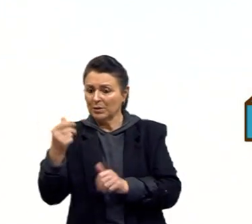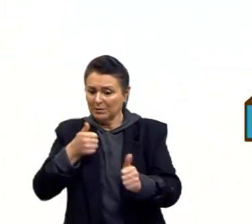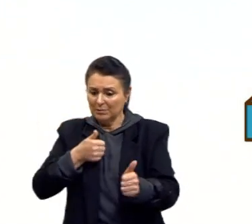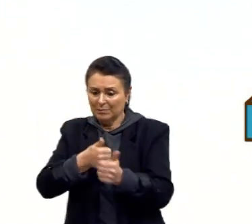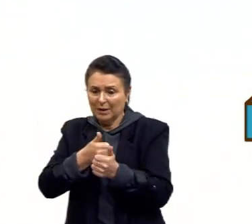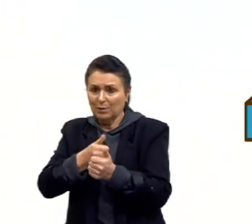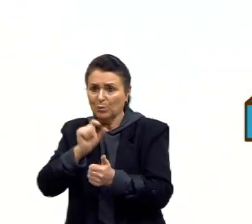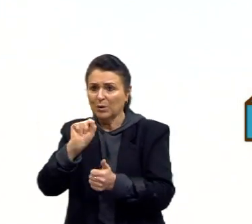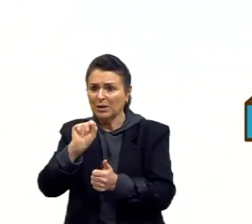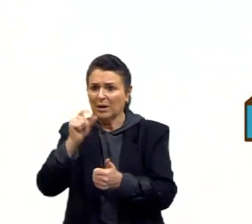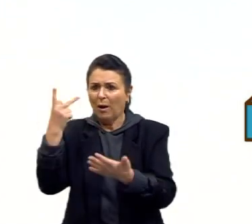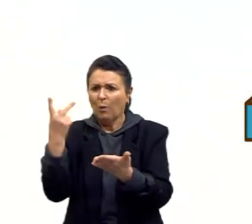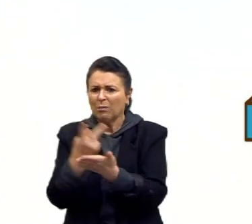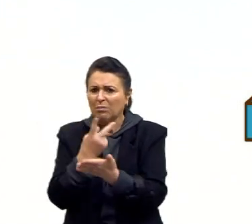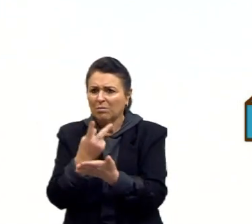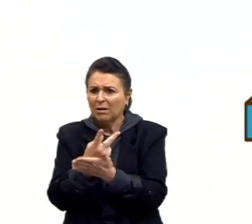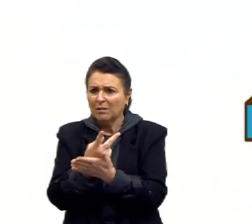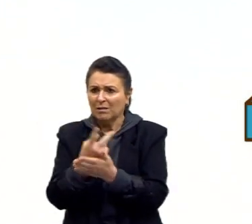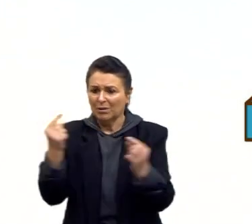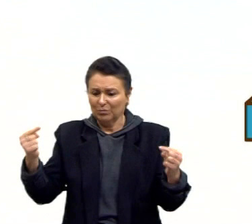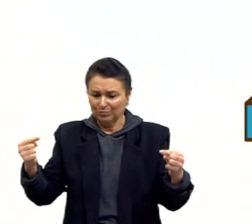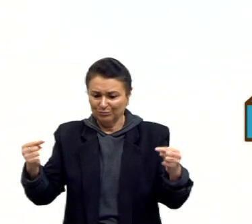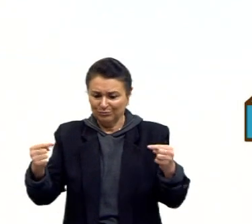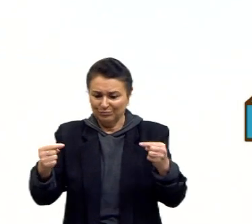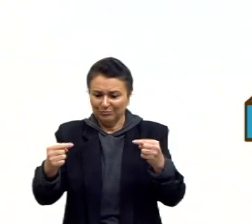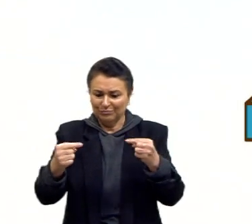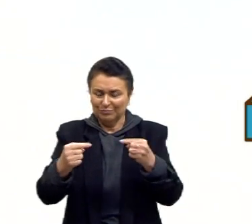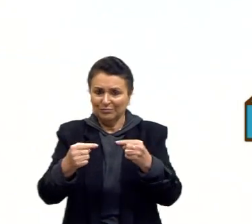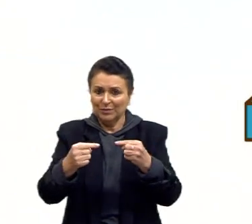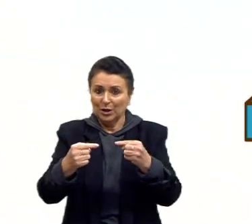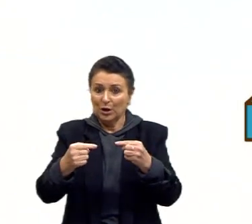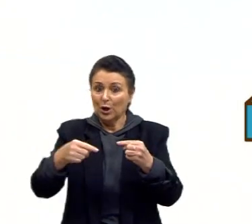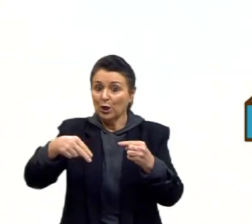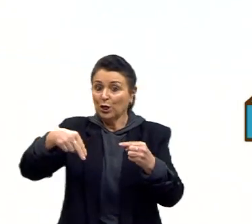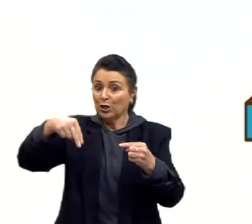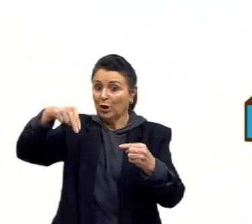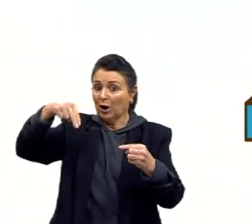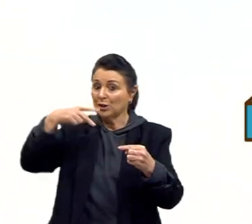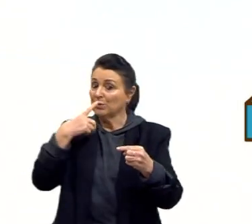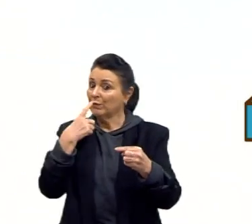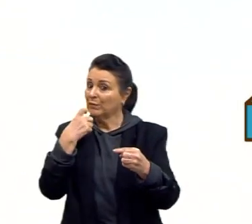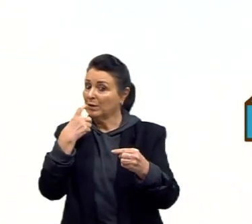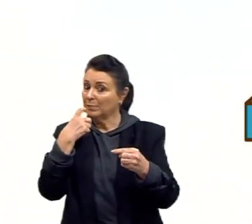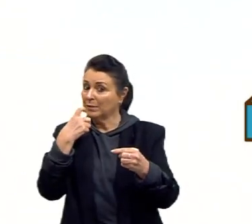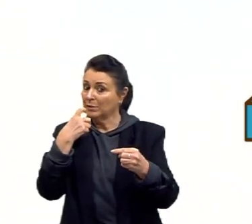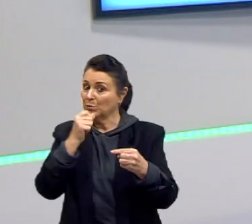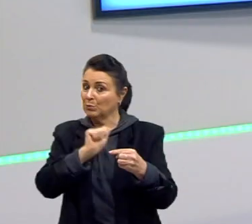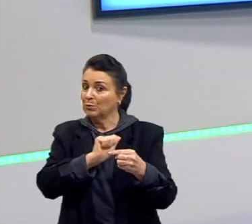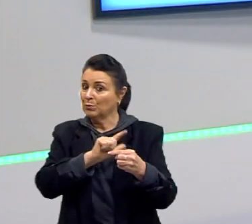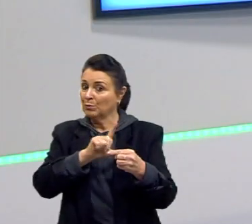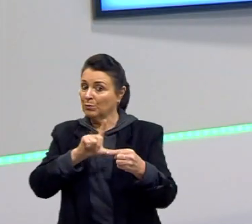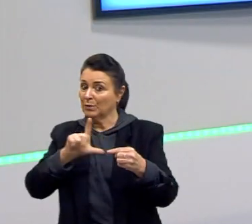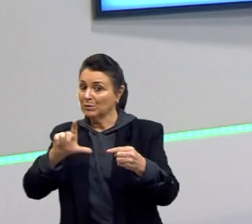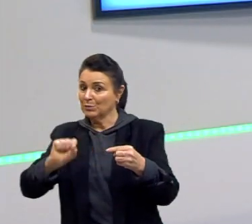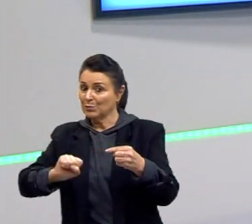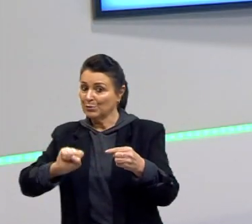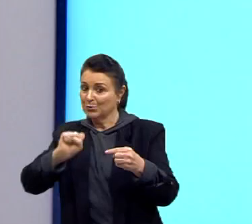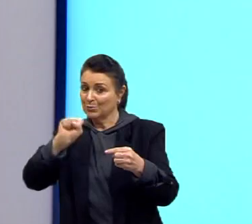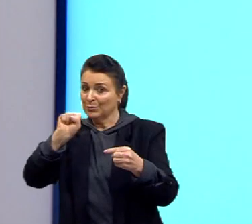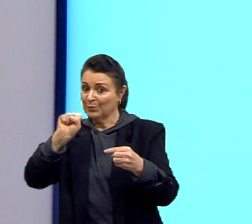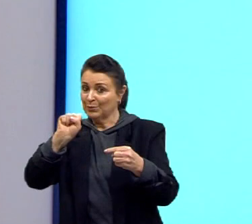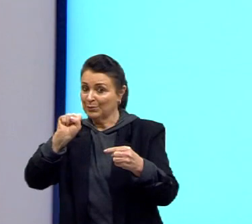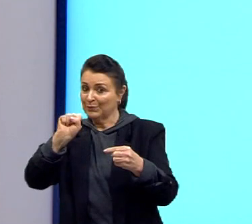o que que acontece né então Lembrando que eu falei né que o norte seria o vermelho e o azul não o